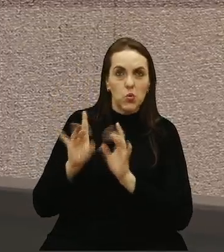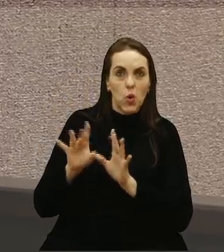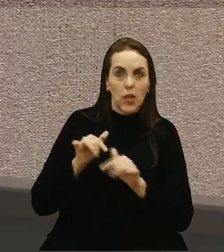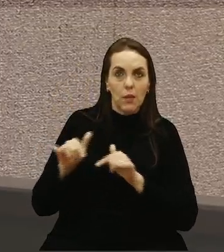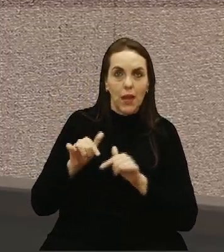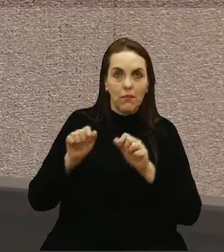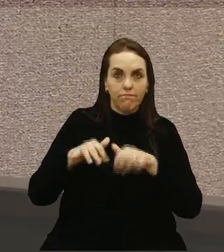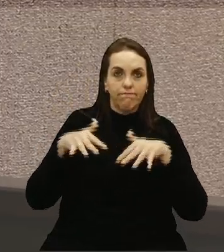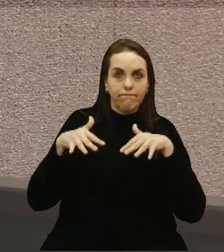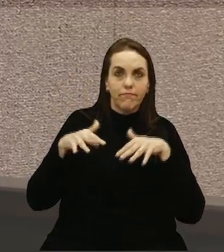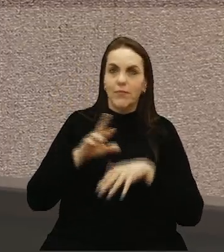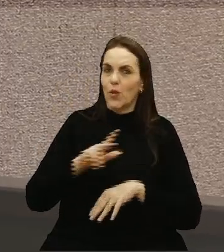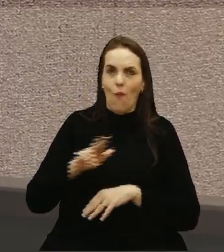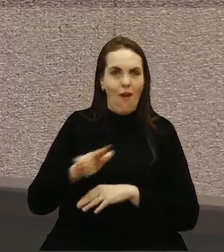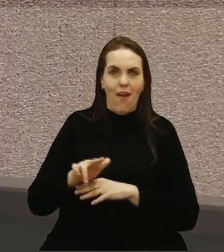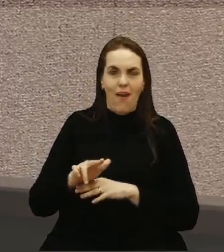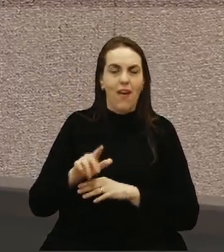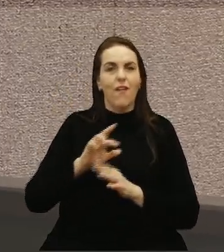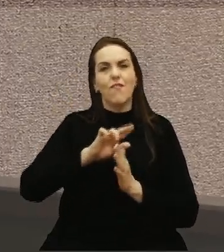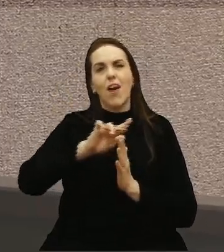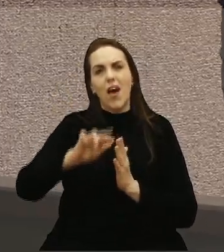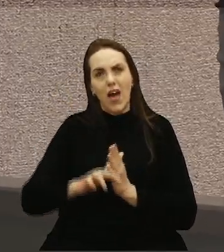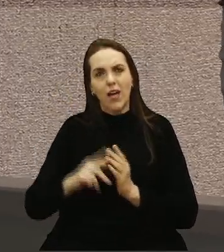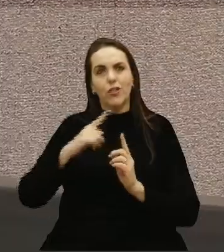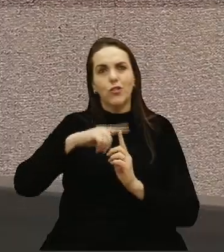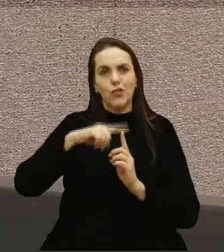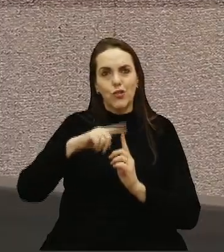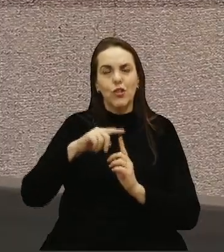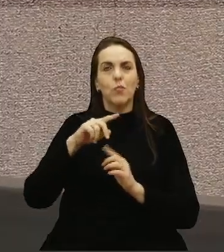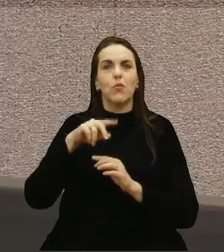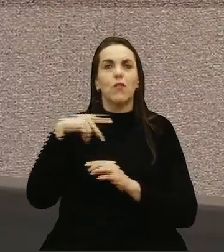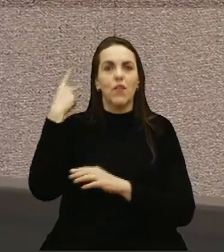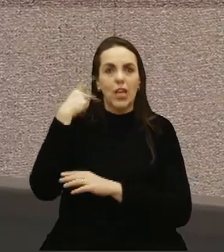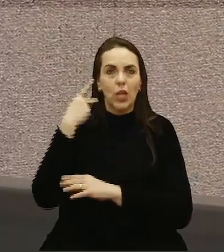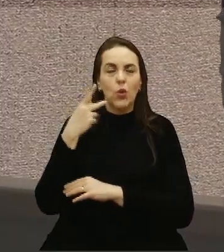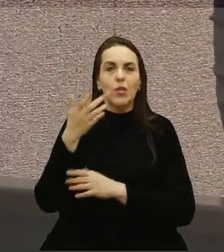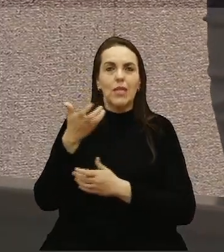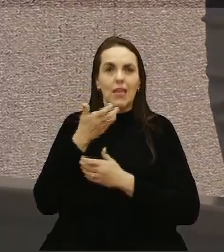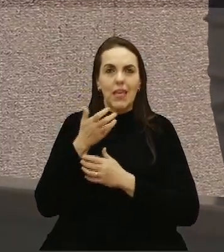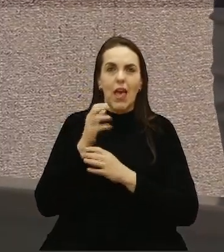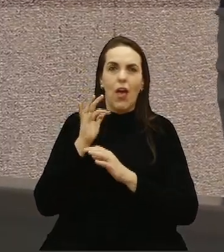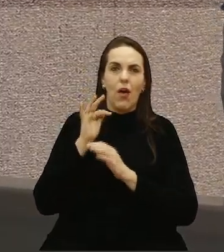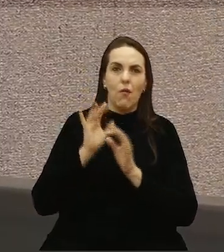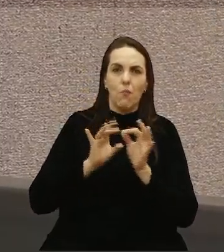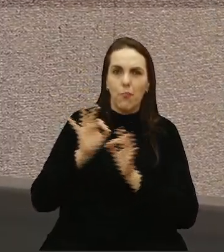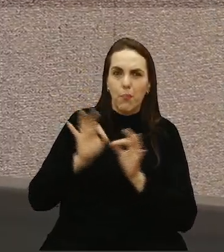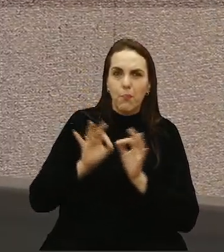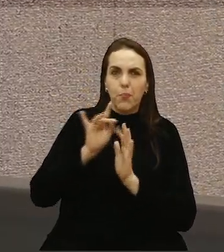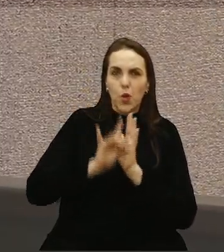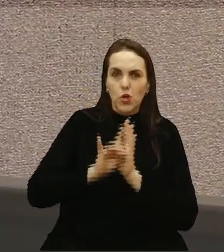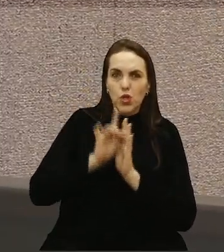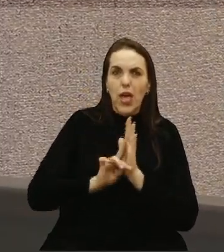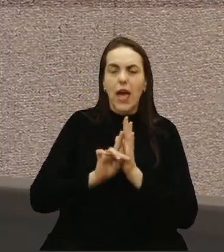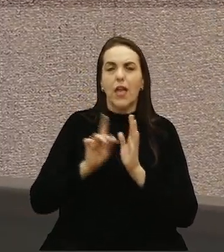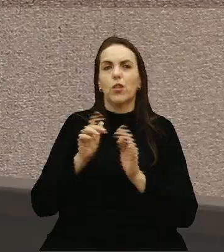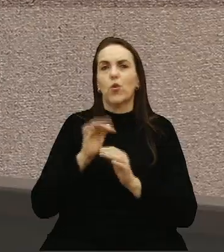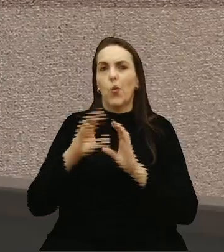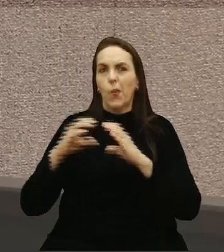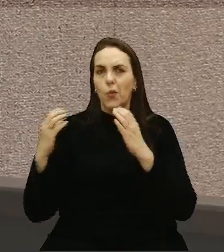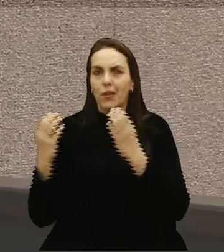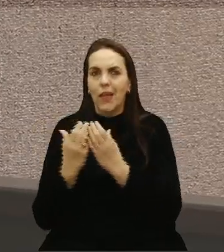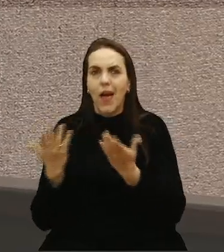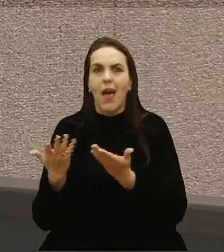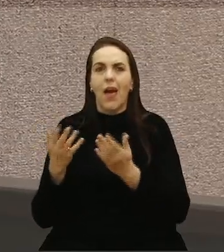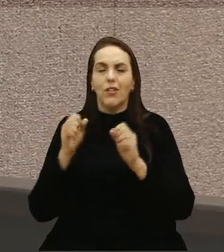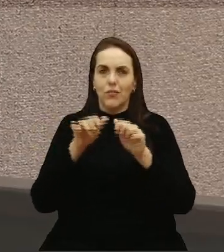plenário. Existem vários tipos de vereadores que são projetistas, comunitaristas, vereadores de tribuna, vereadores que pouco se